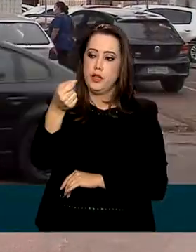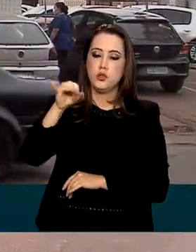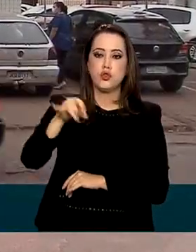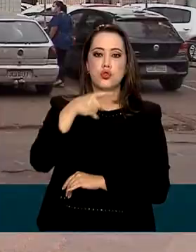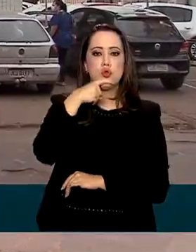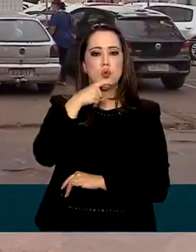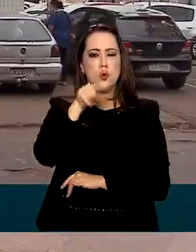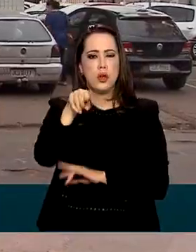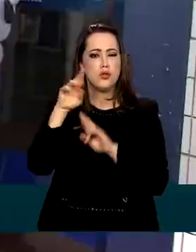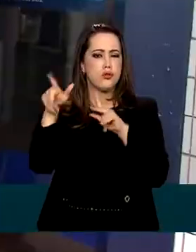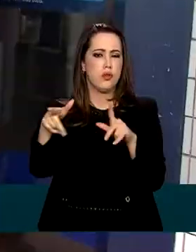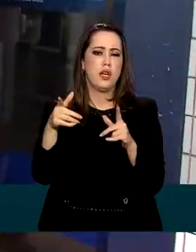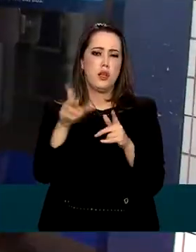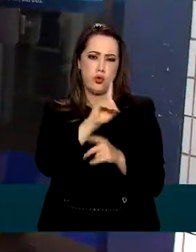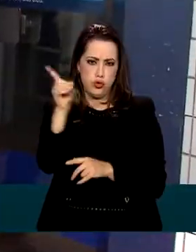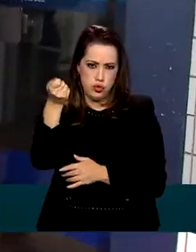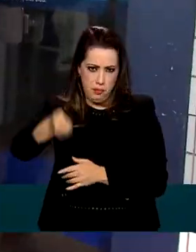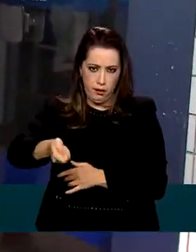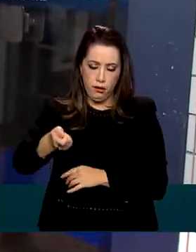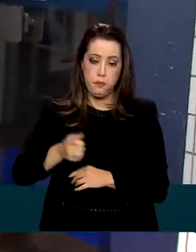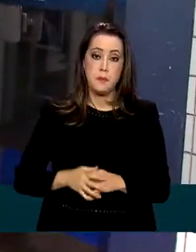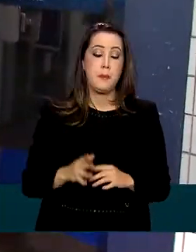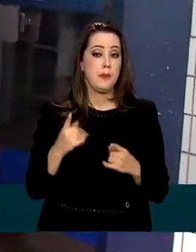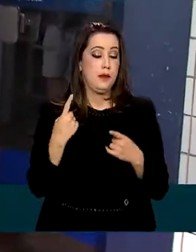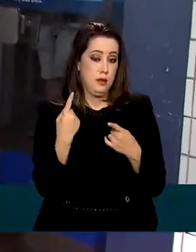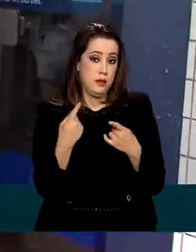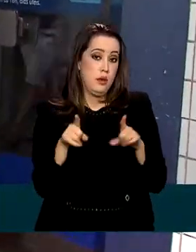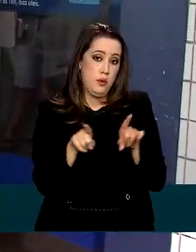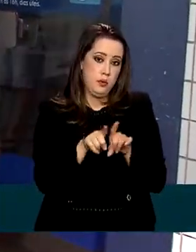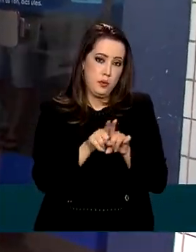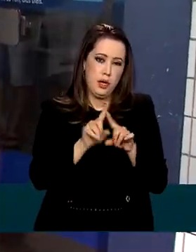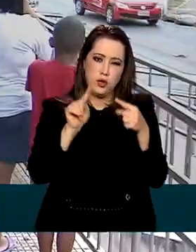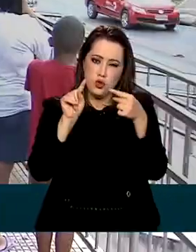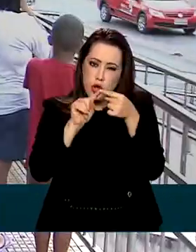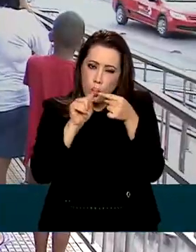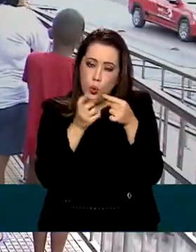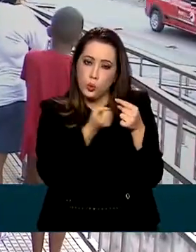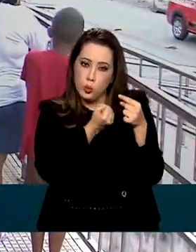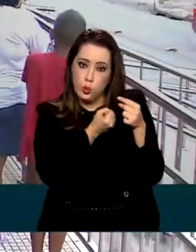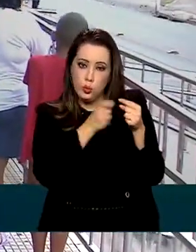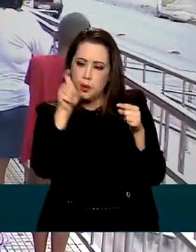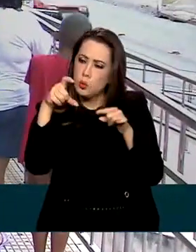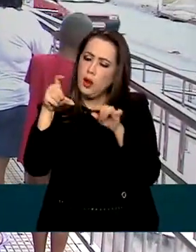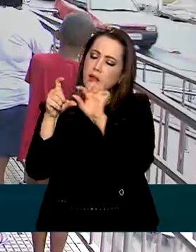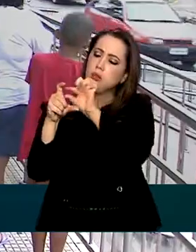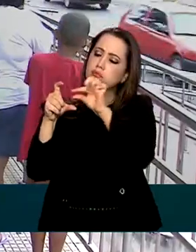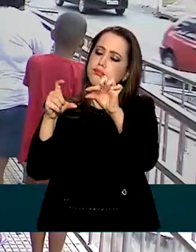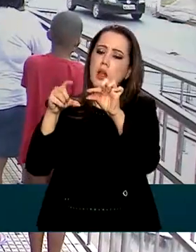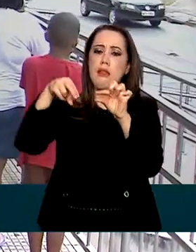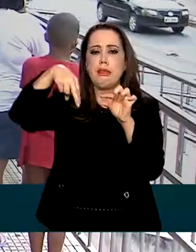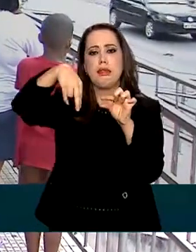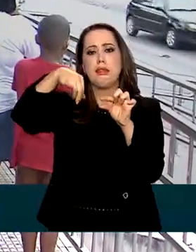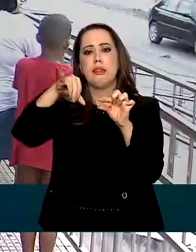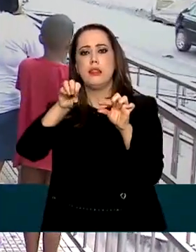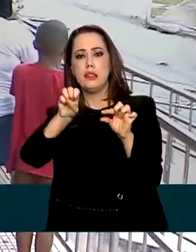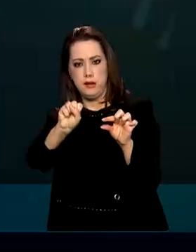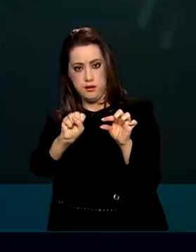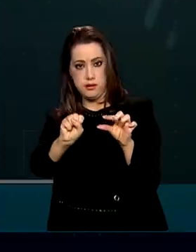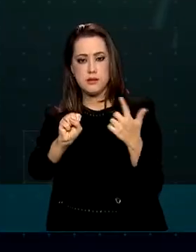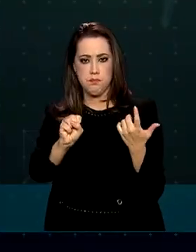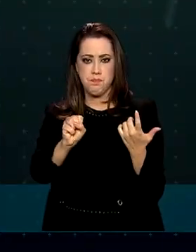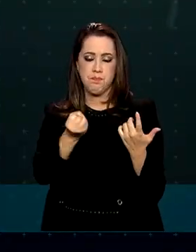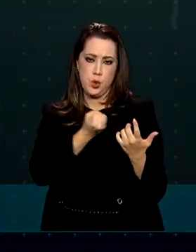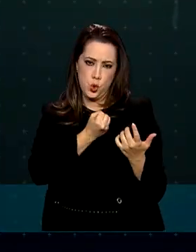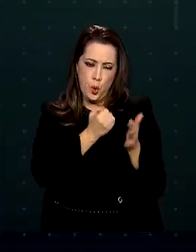tem calendário distinto dos demais trabalhadores e recebe de acordo com o Número de Identificação Social, o NIS.